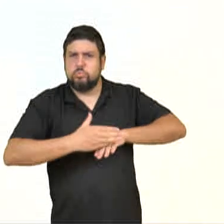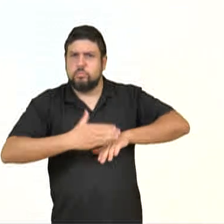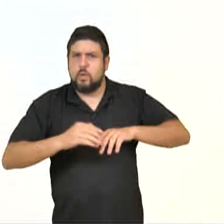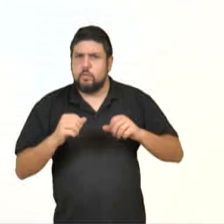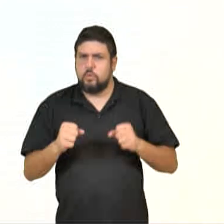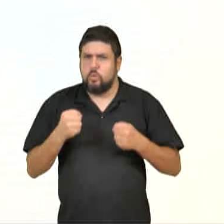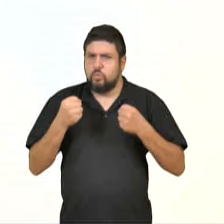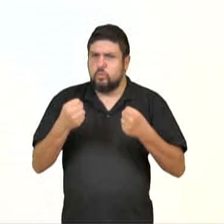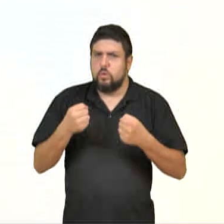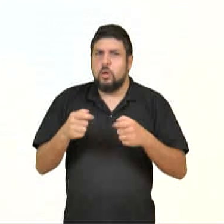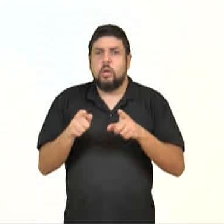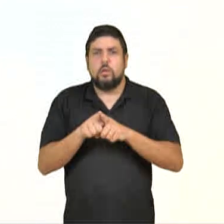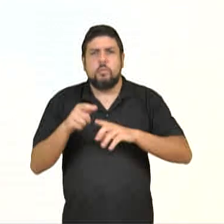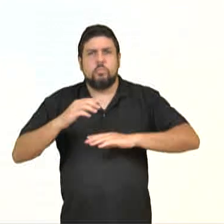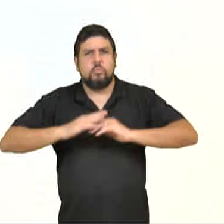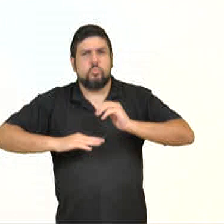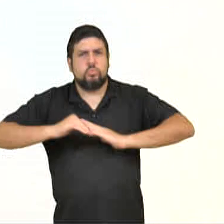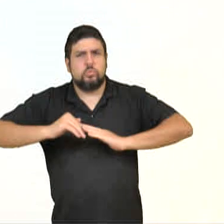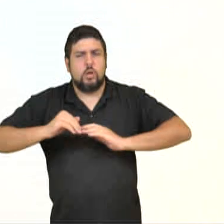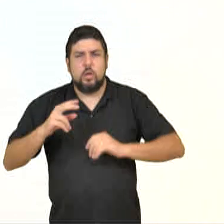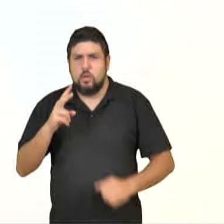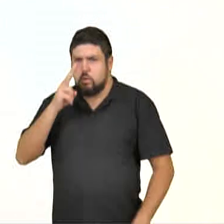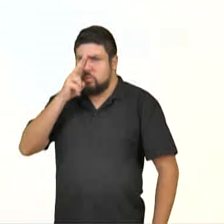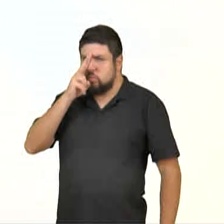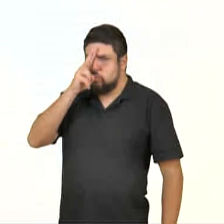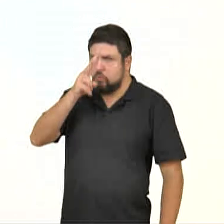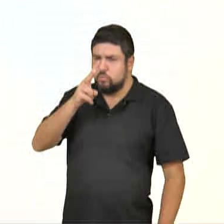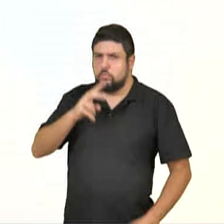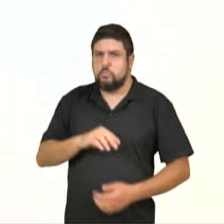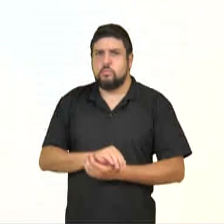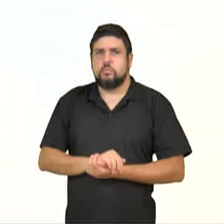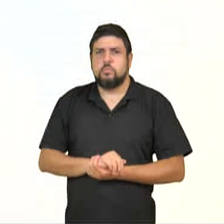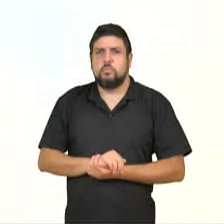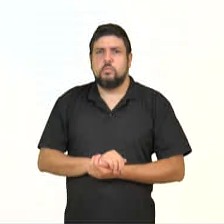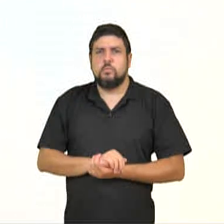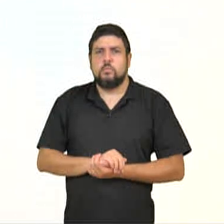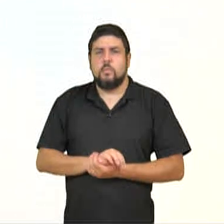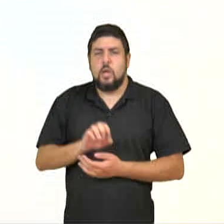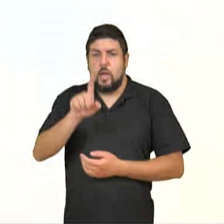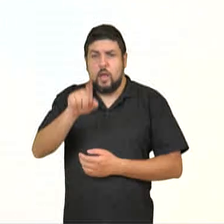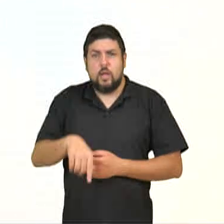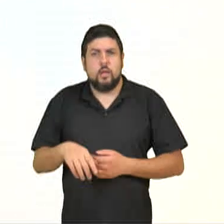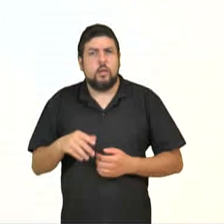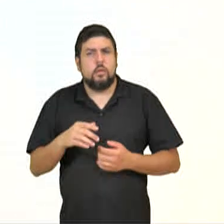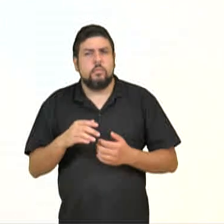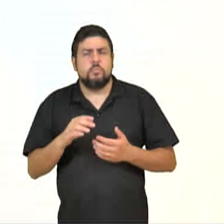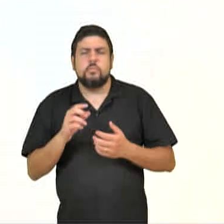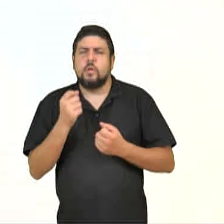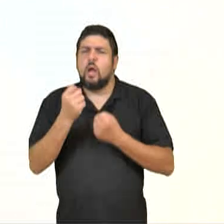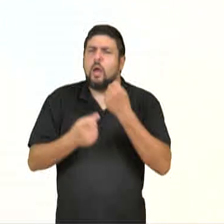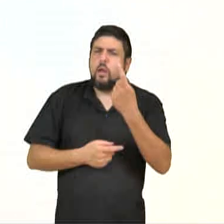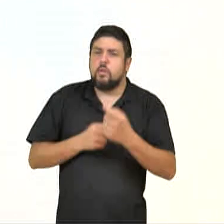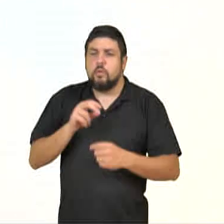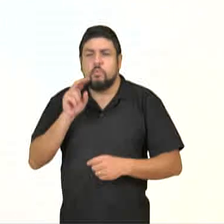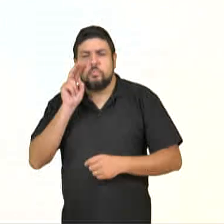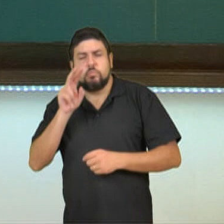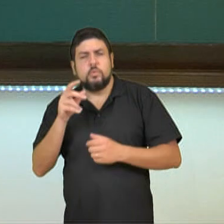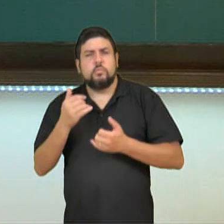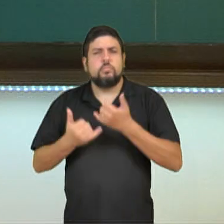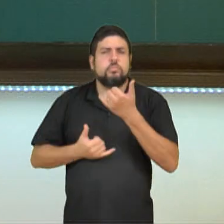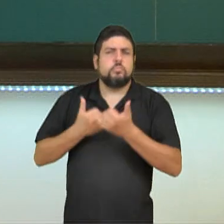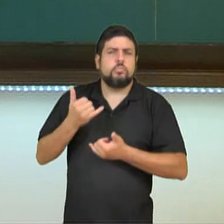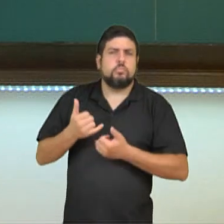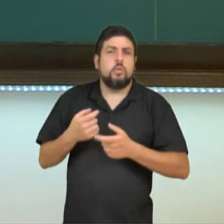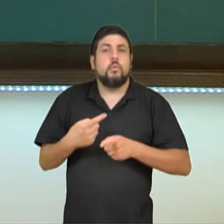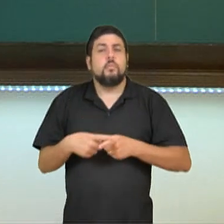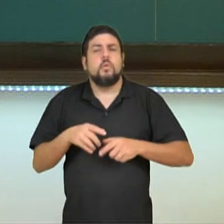exige agilidade e força. Ele é visto como uma forma de lazer muitas vezes, por ele ser mais soft,